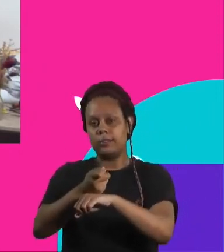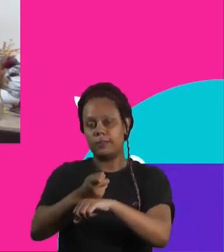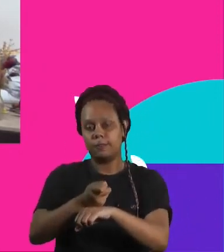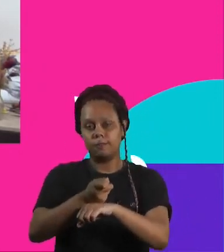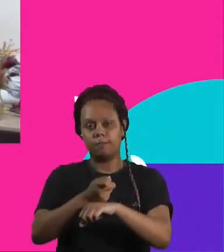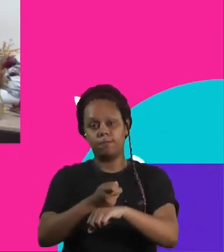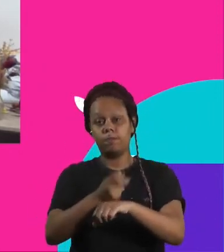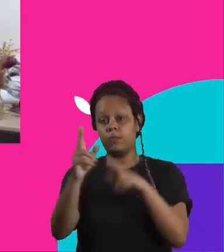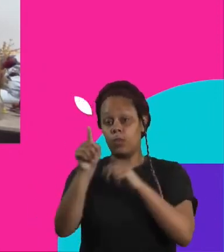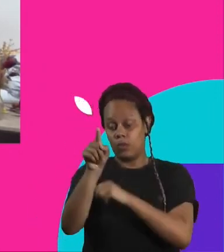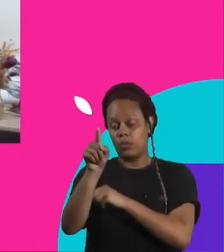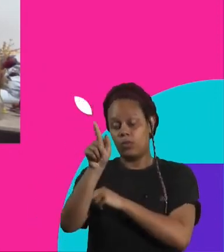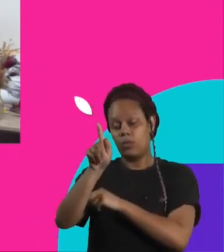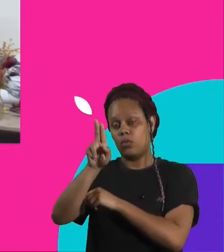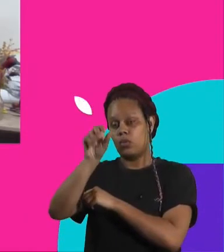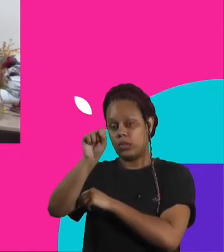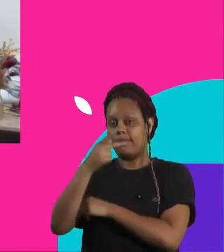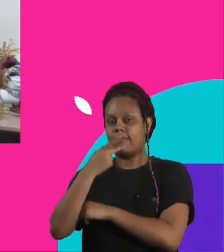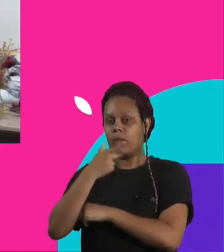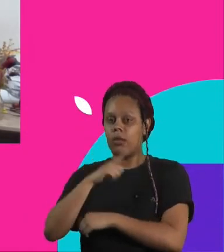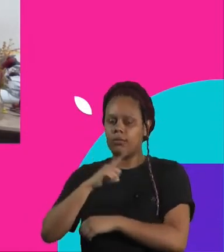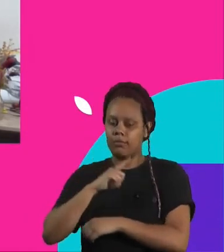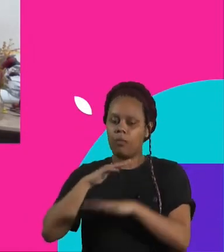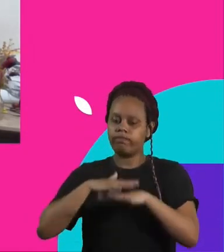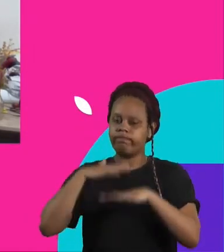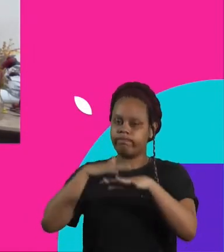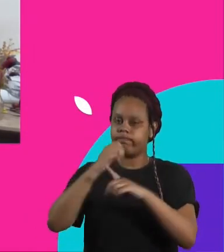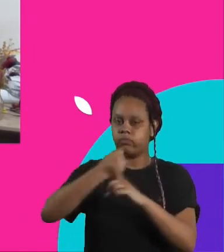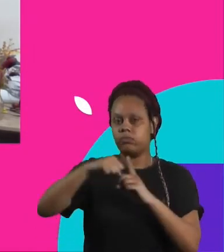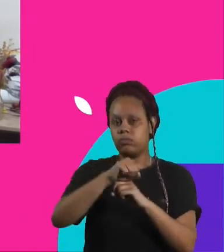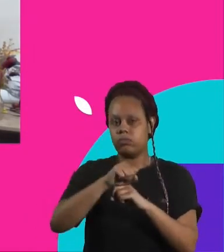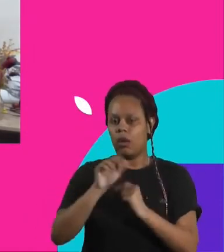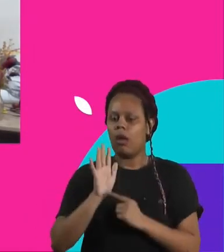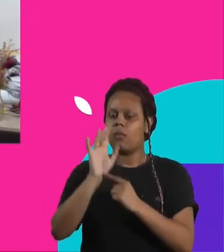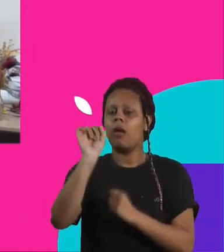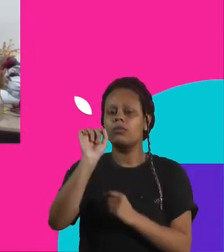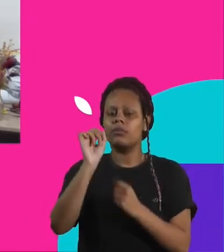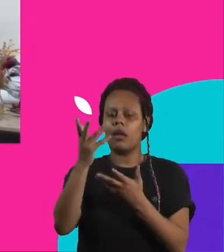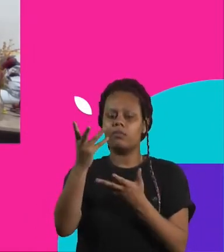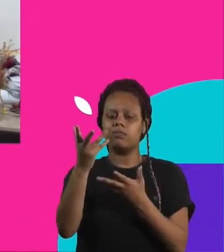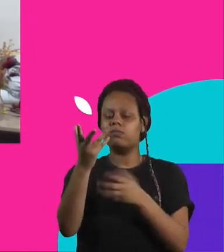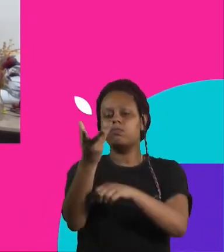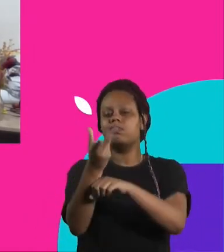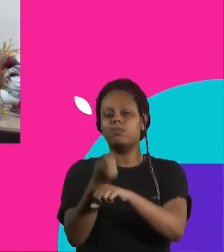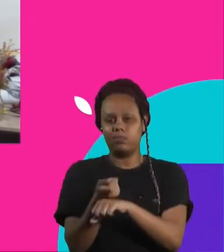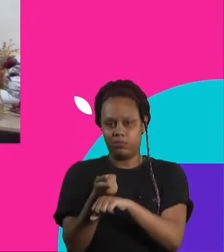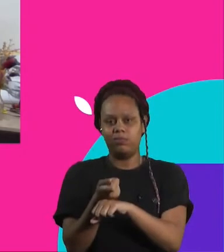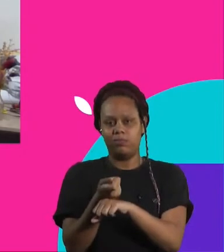como o Gus falou, tem manifestações sociais que elas são expressas de forma qualitativa e não tem como a gente coletar outro tipo de dado,